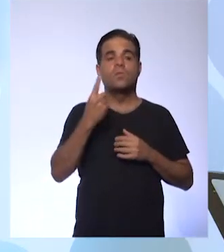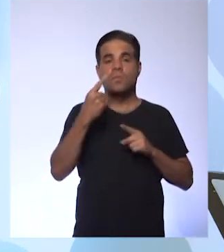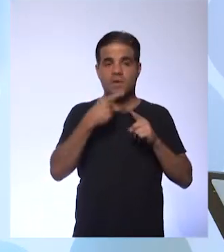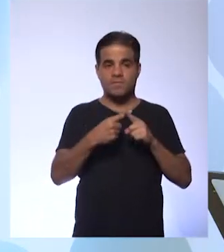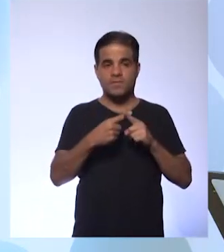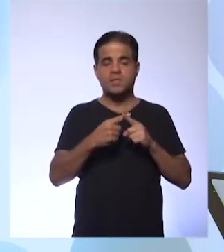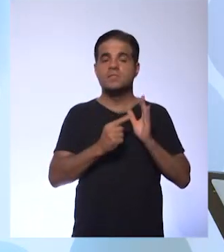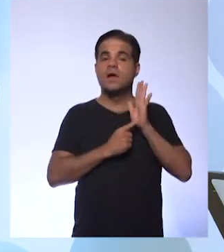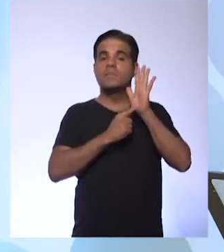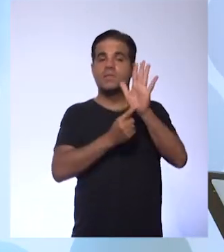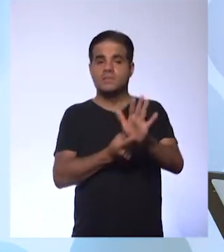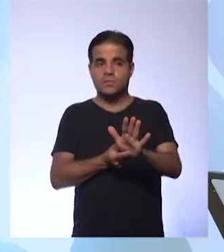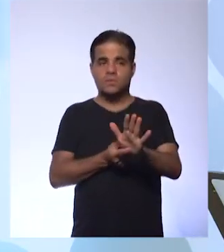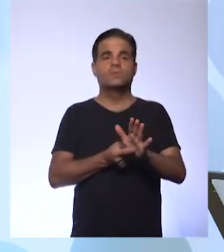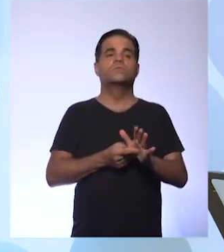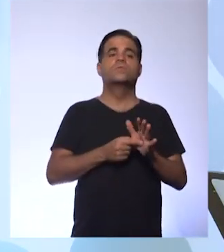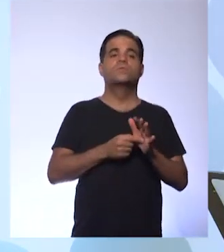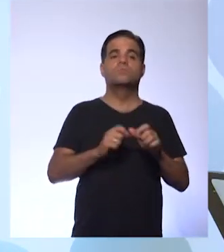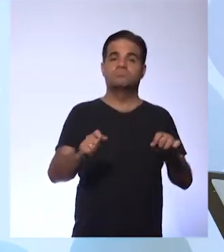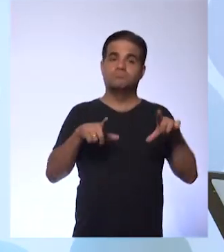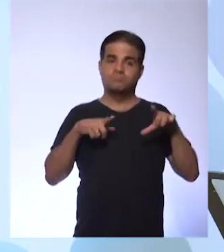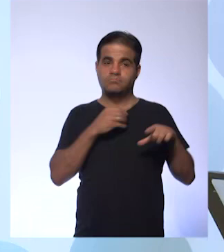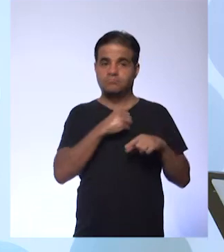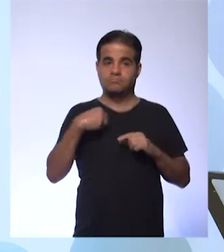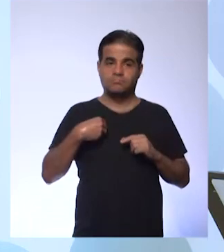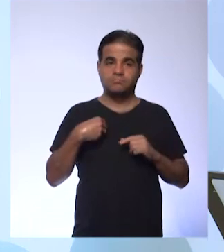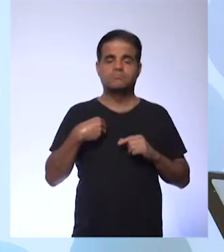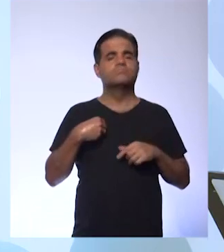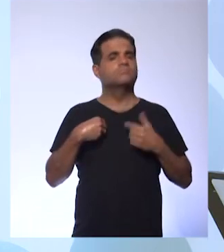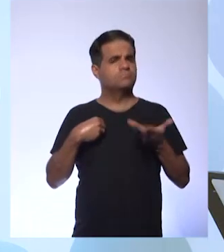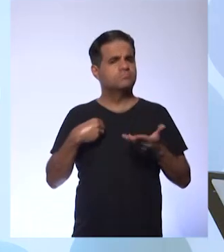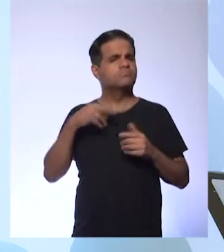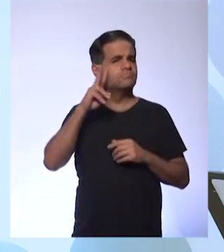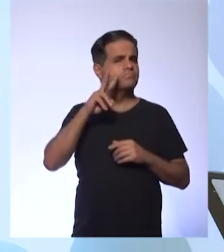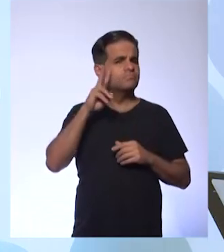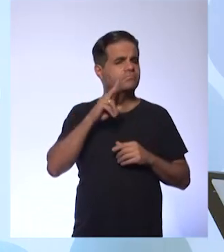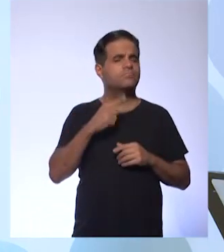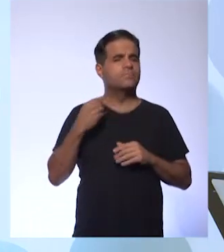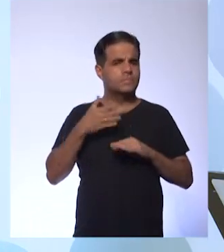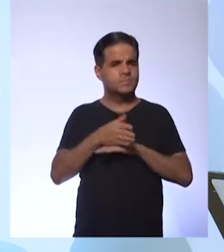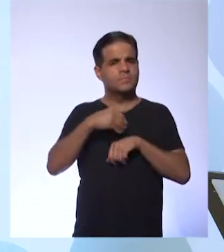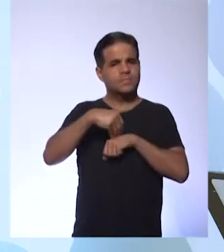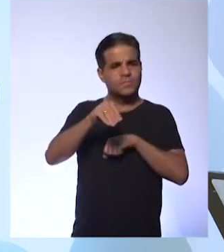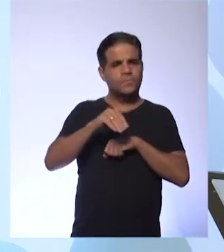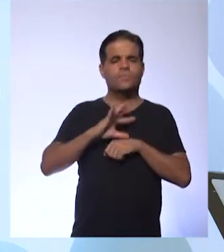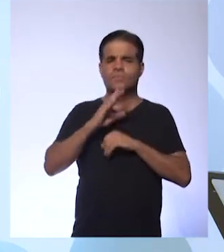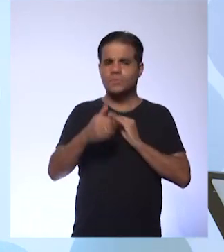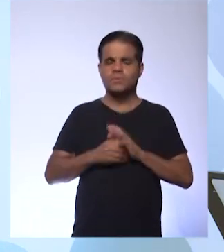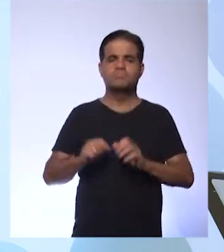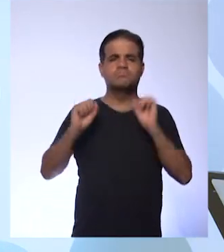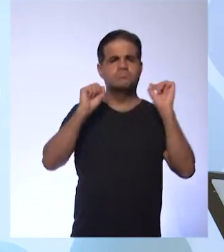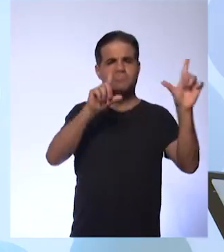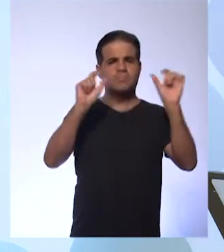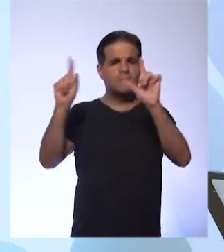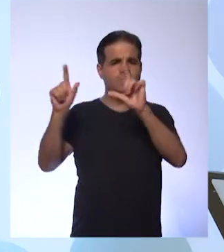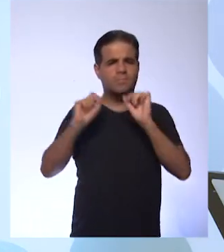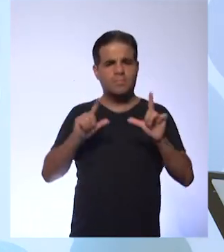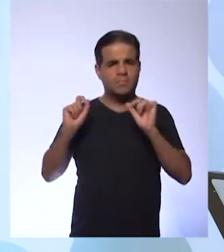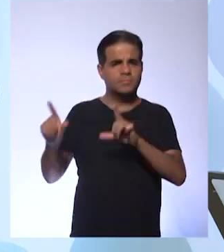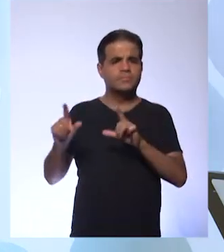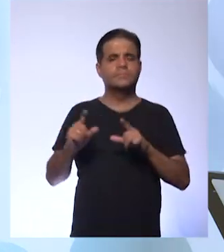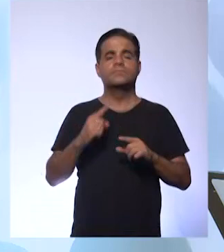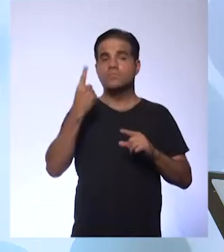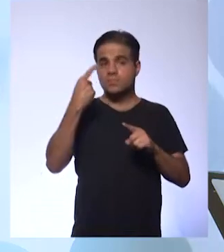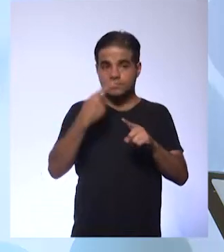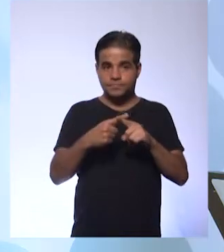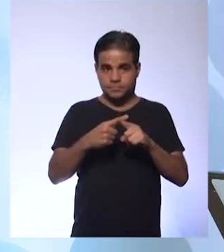que apresentei um atestado médico, vocês lembram que a gente passou para vocês todos aqueles quadrinhos, tal?